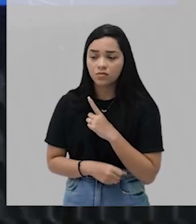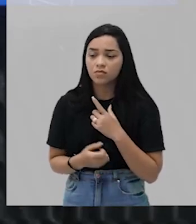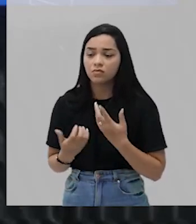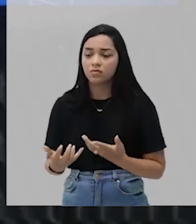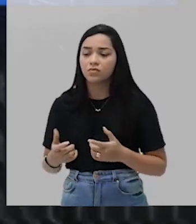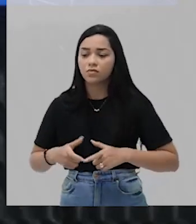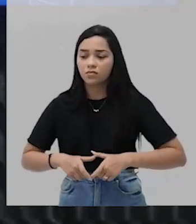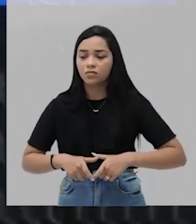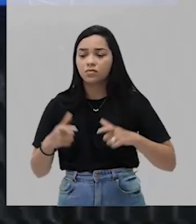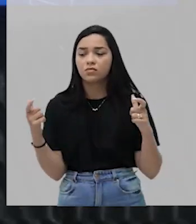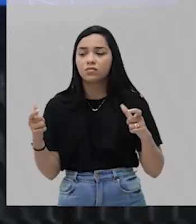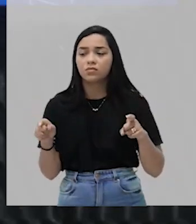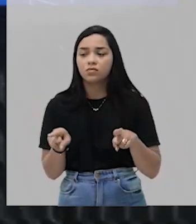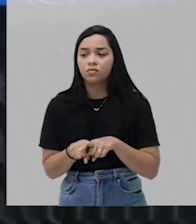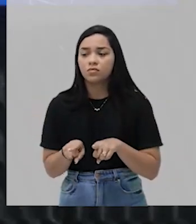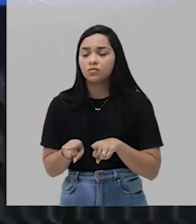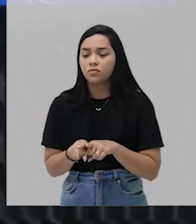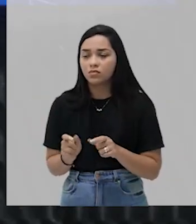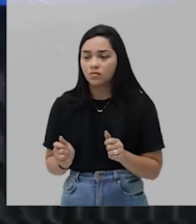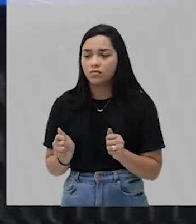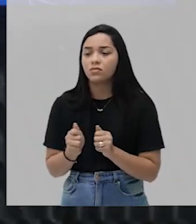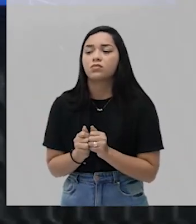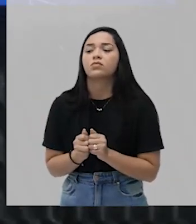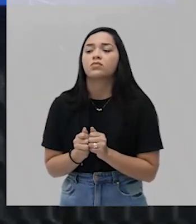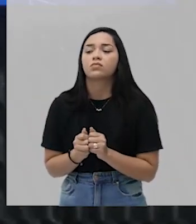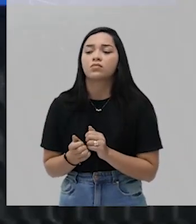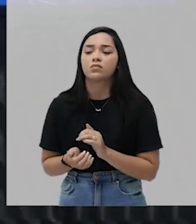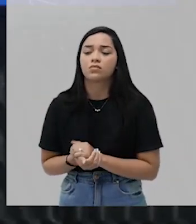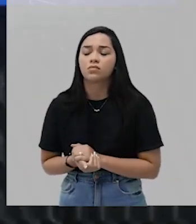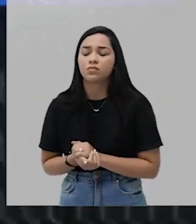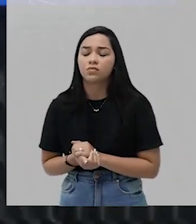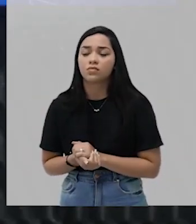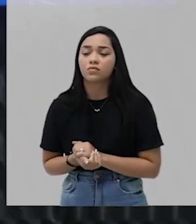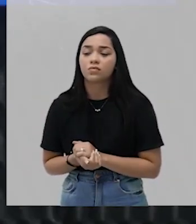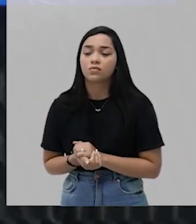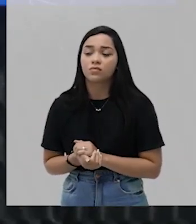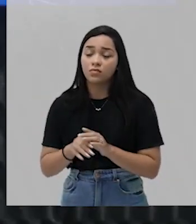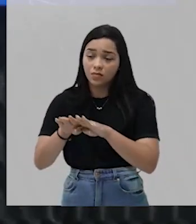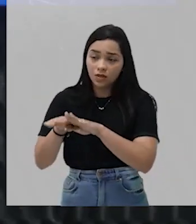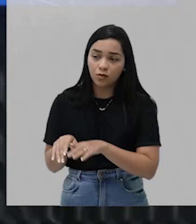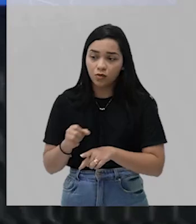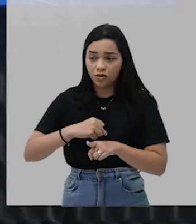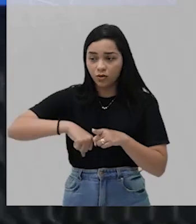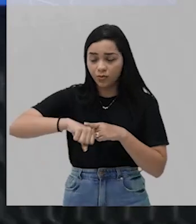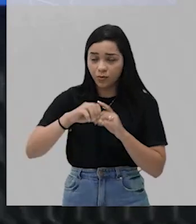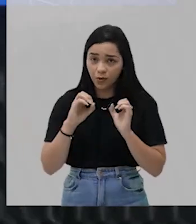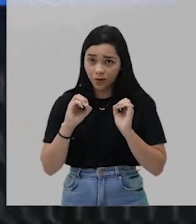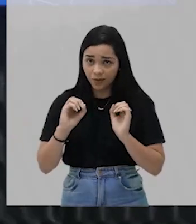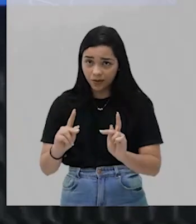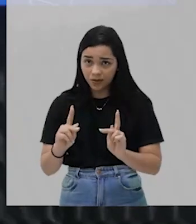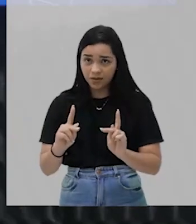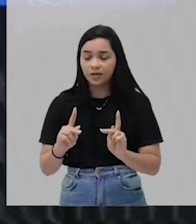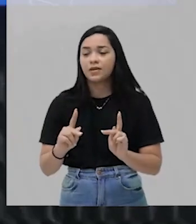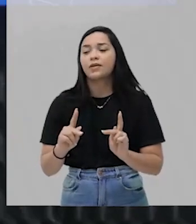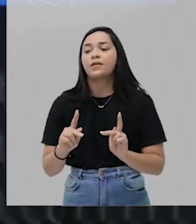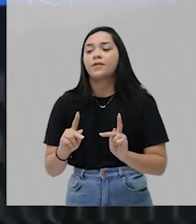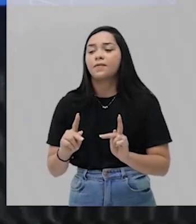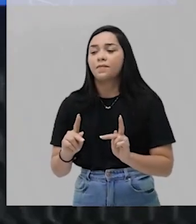um crescimento com, evidentemente, equilíbrio social. Ok, galerinha?